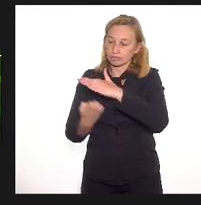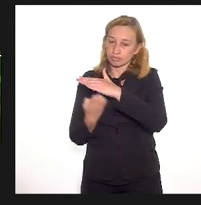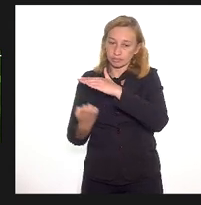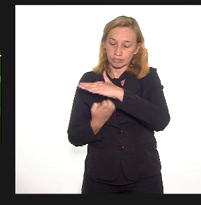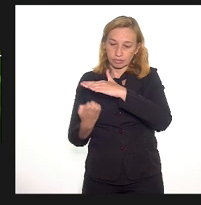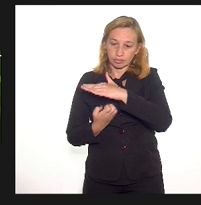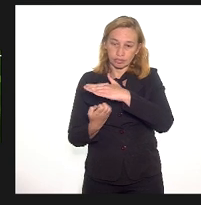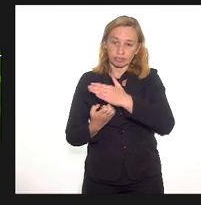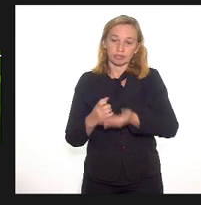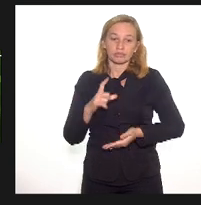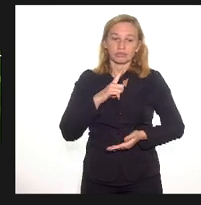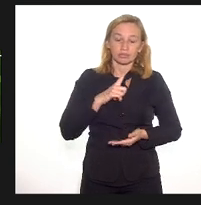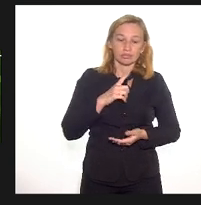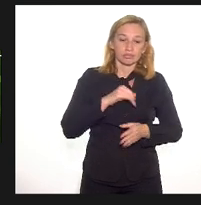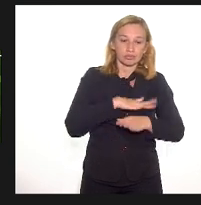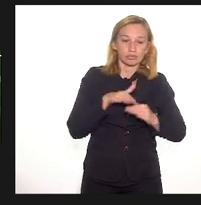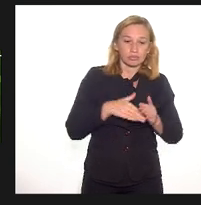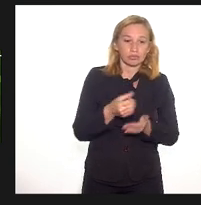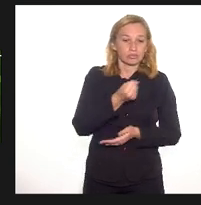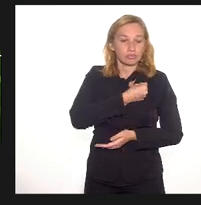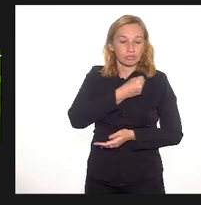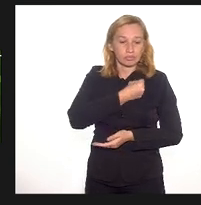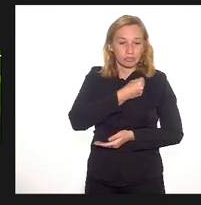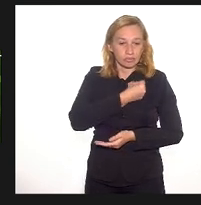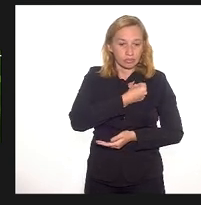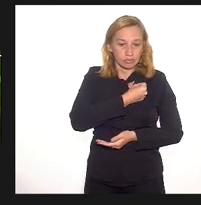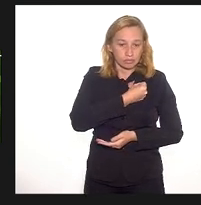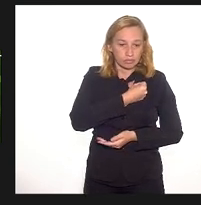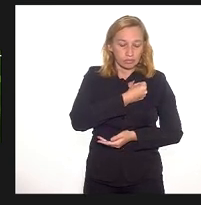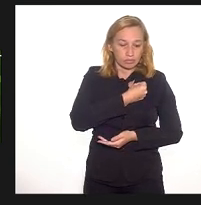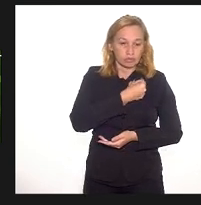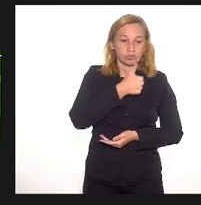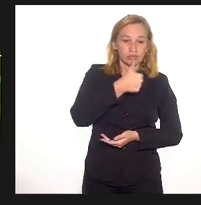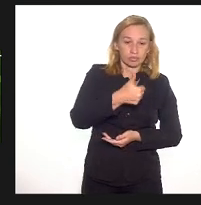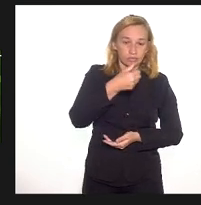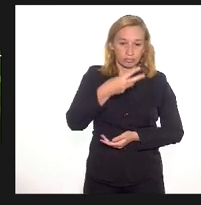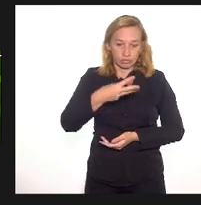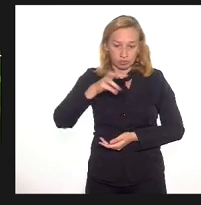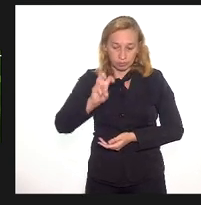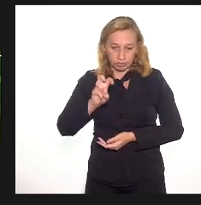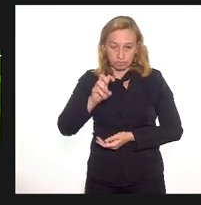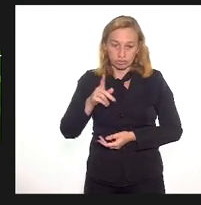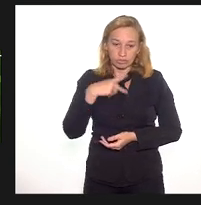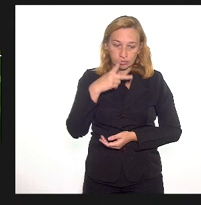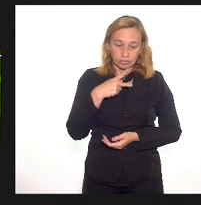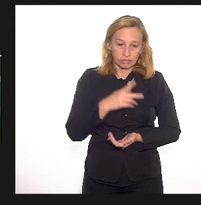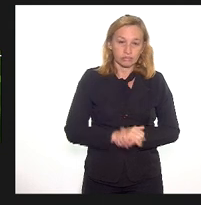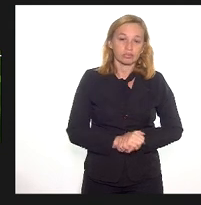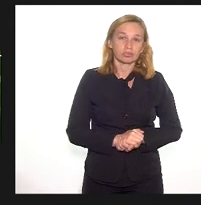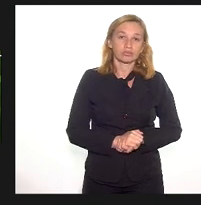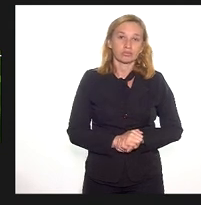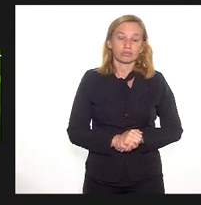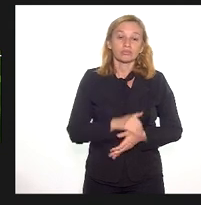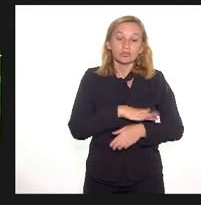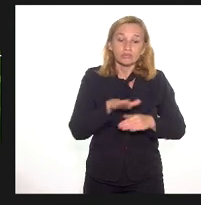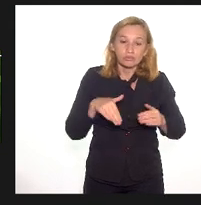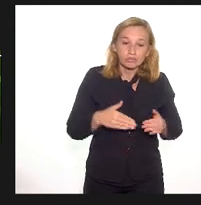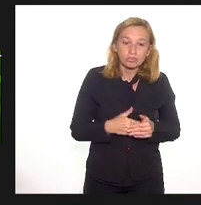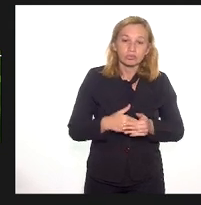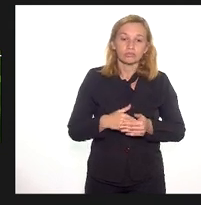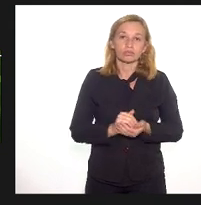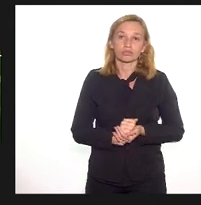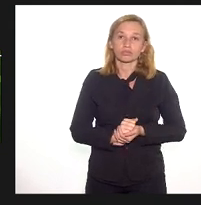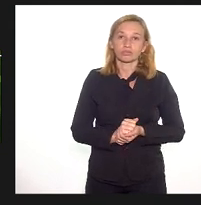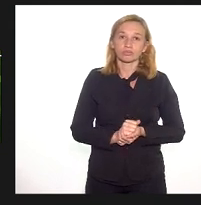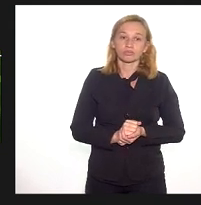disponibilizasse todos os dados solicitados na intimação dos 135 questionamentos, bem como todos os dados